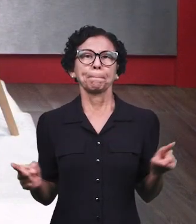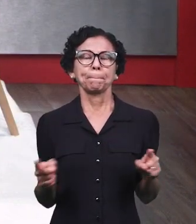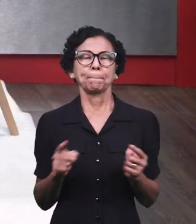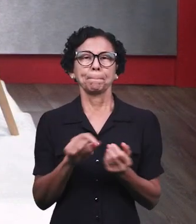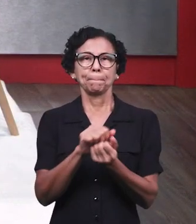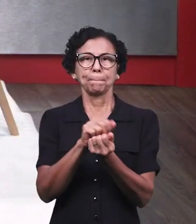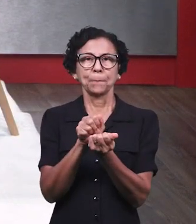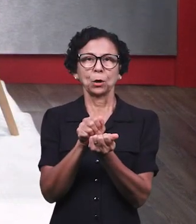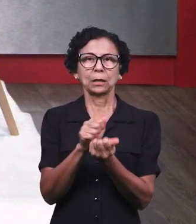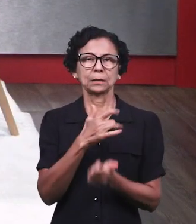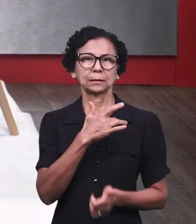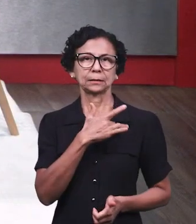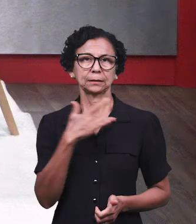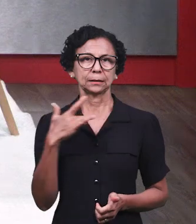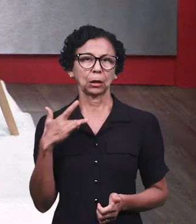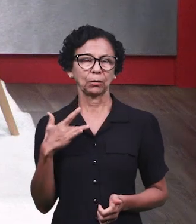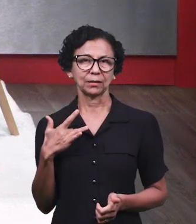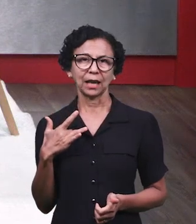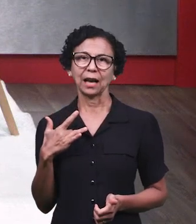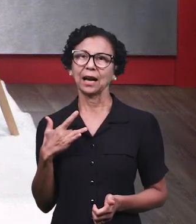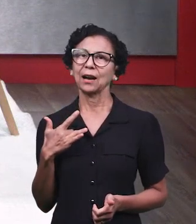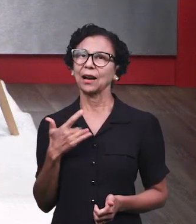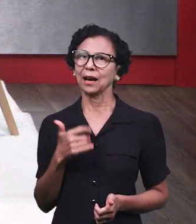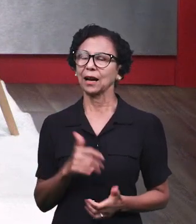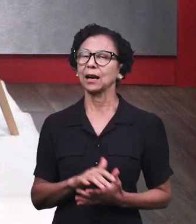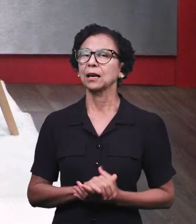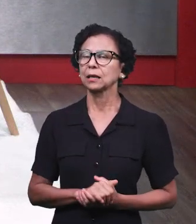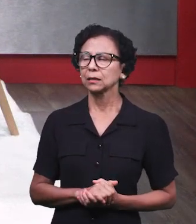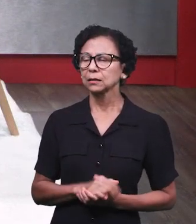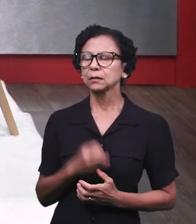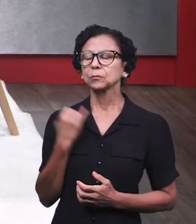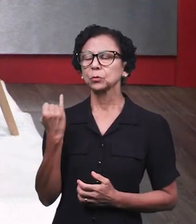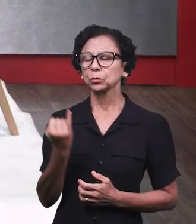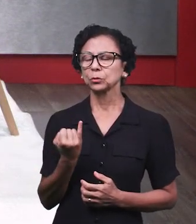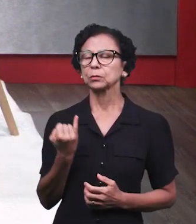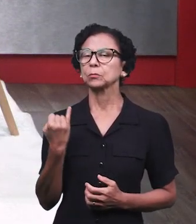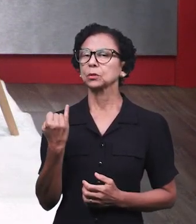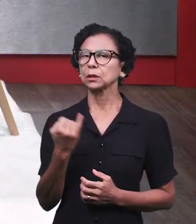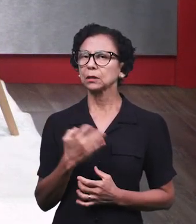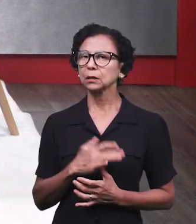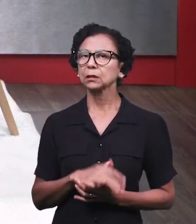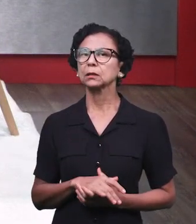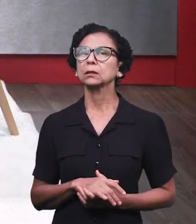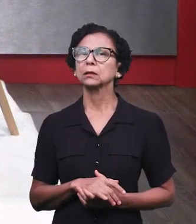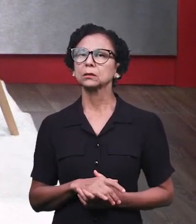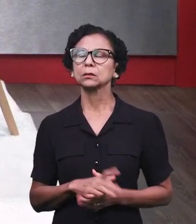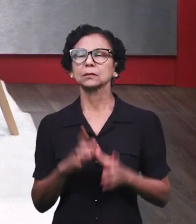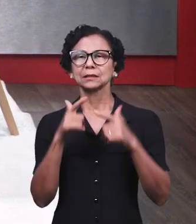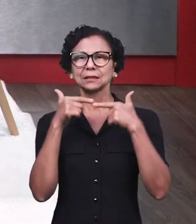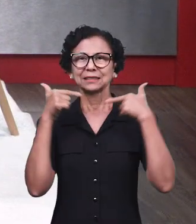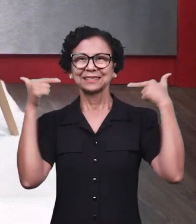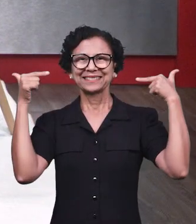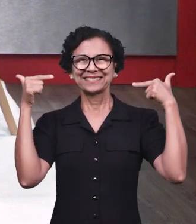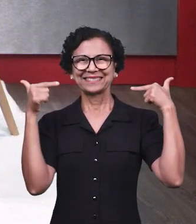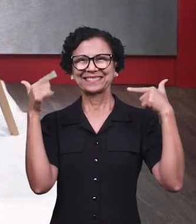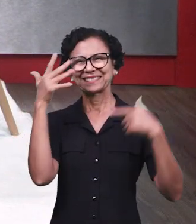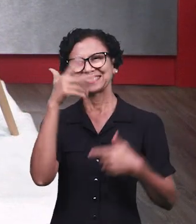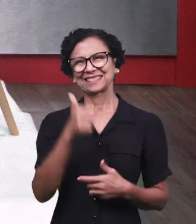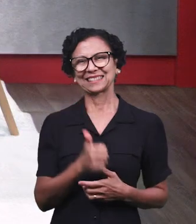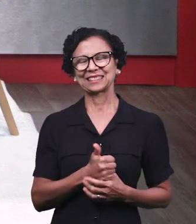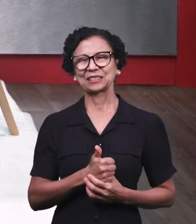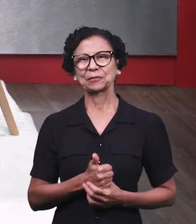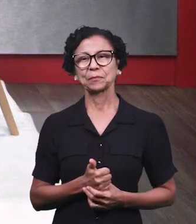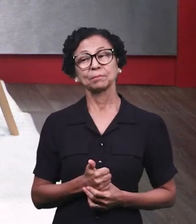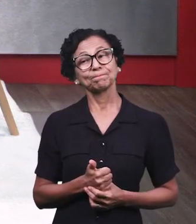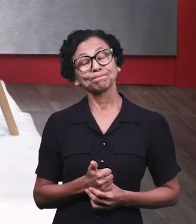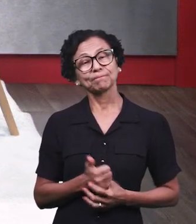boca estando saudável, já é meio caminho andado para que nós possamos pensar aí num sorriso bonito. Muitas vezes a gente